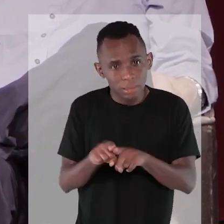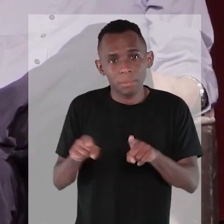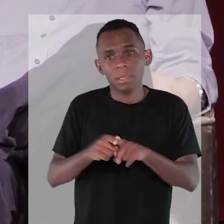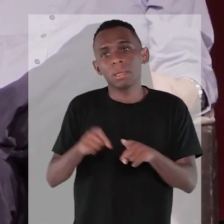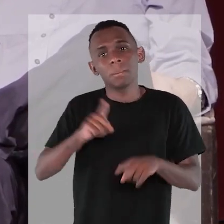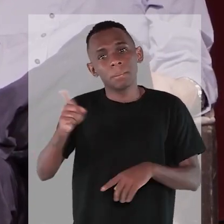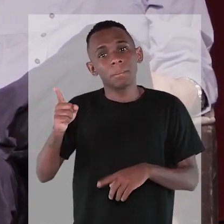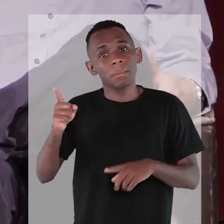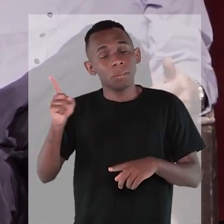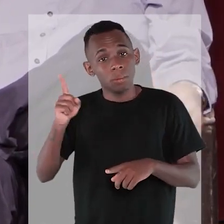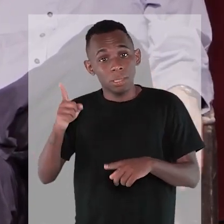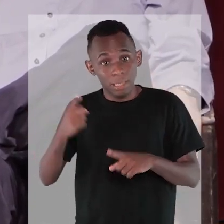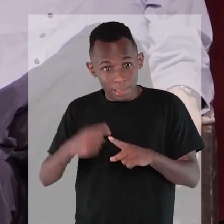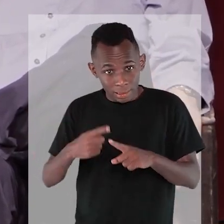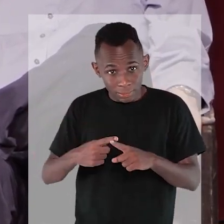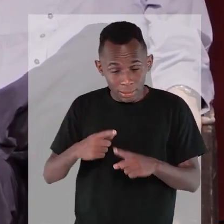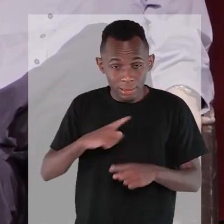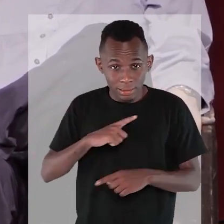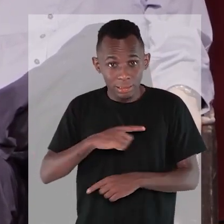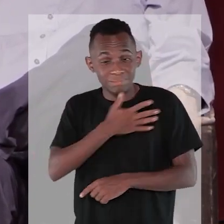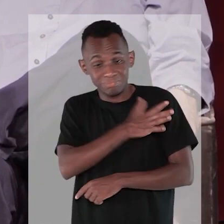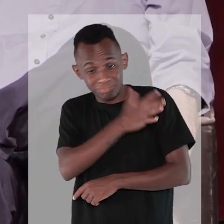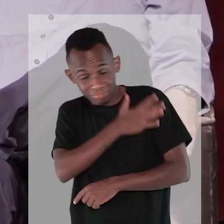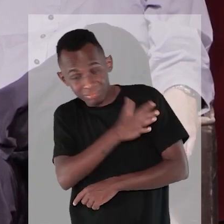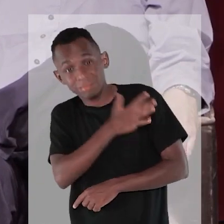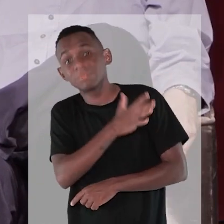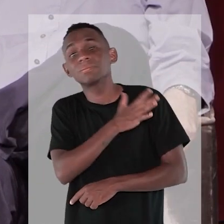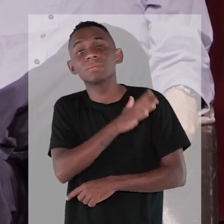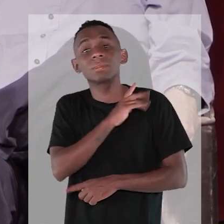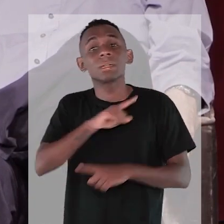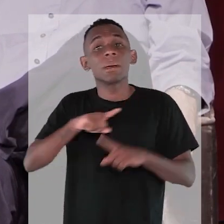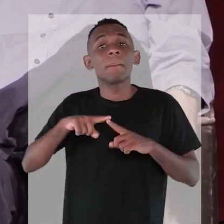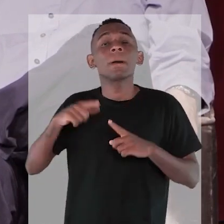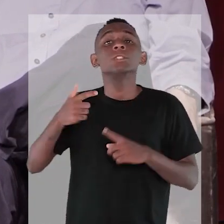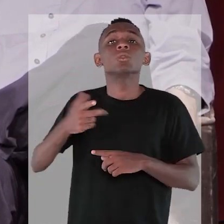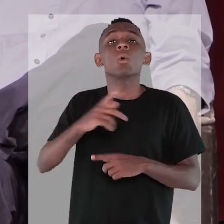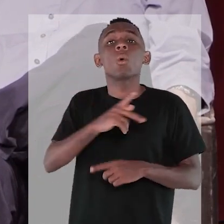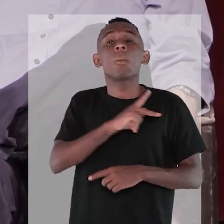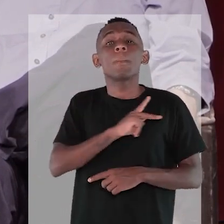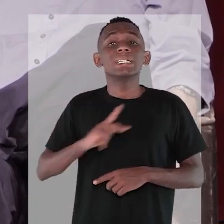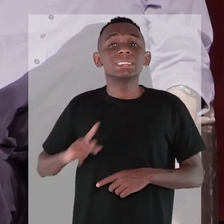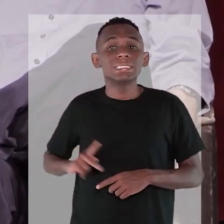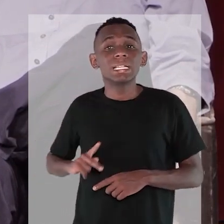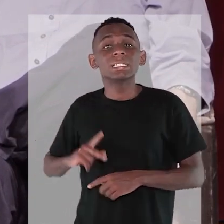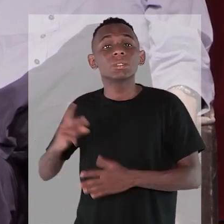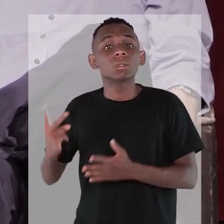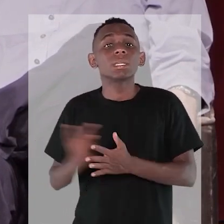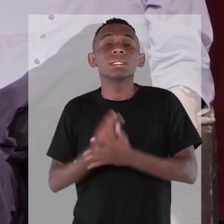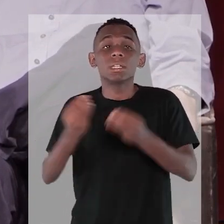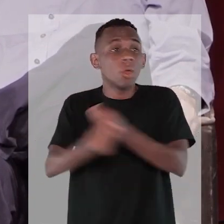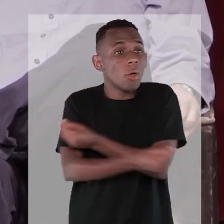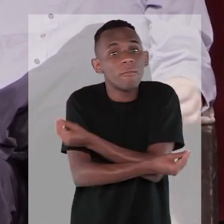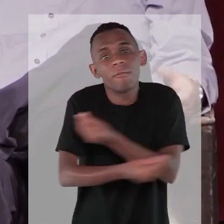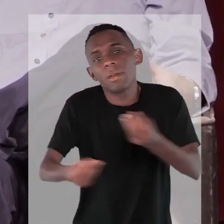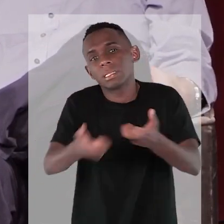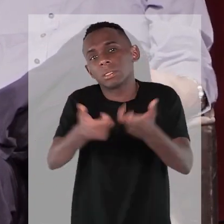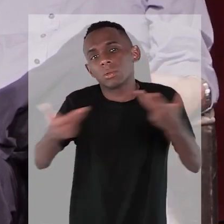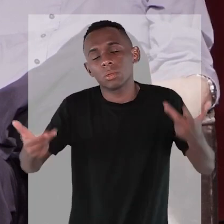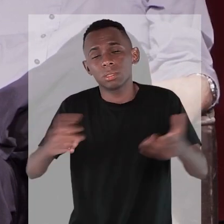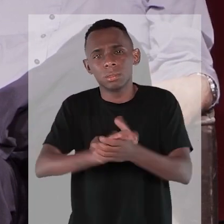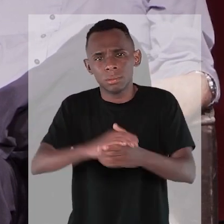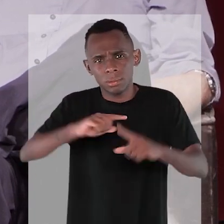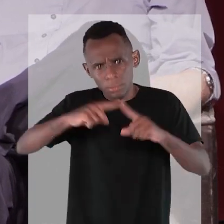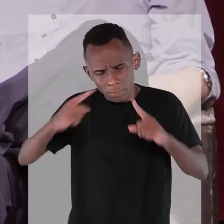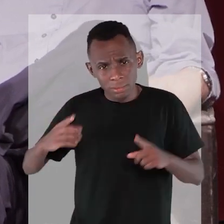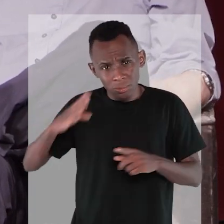do racismo dele, ele consegue também entregar coisas. O Putin também consegue entregar coisas. Agora, o que acontece com o